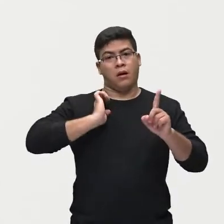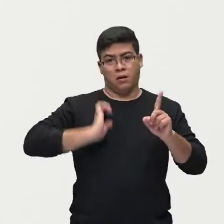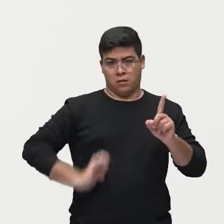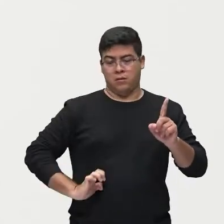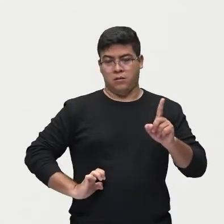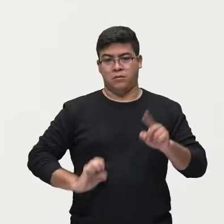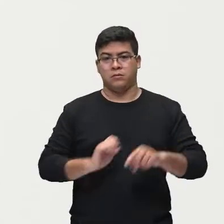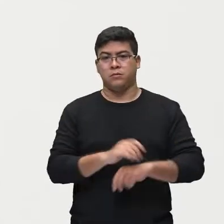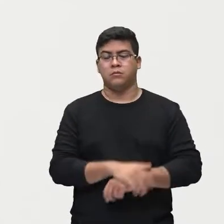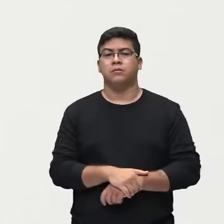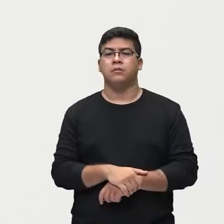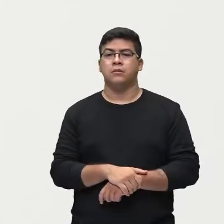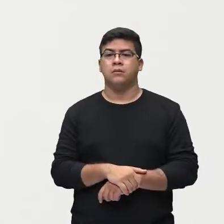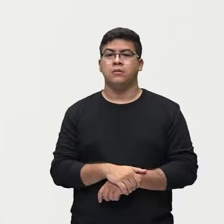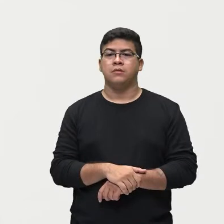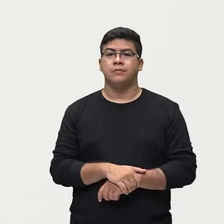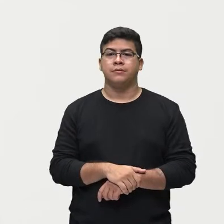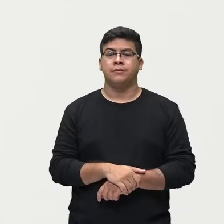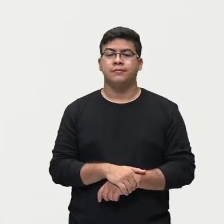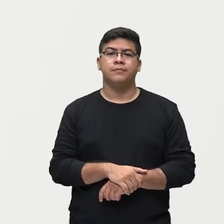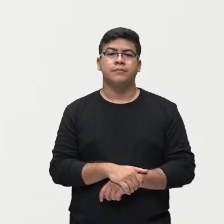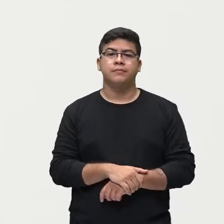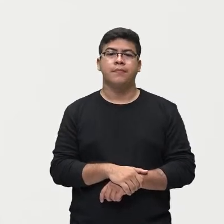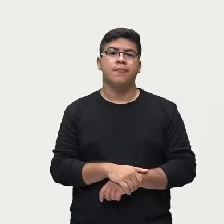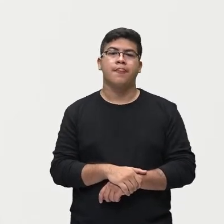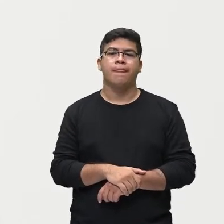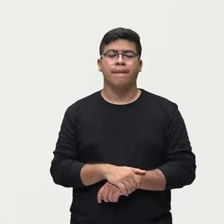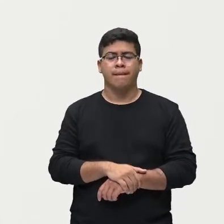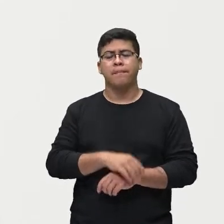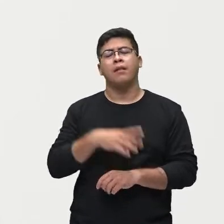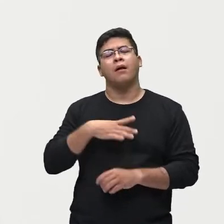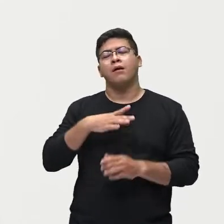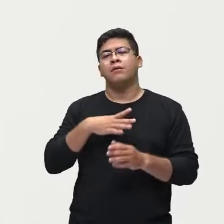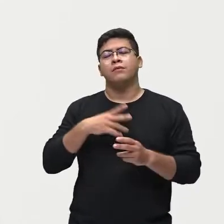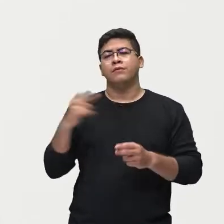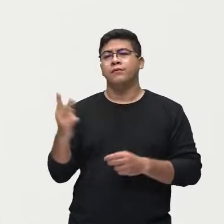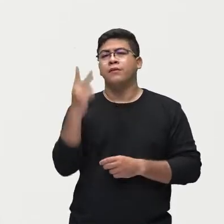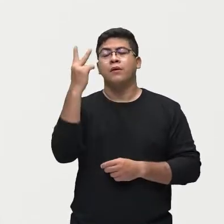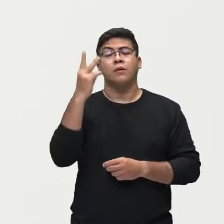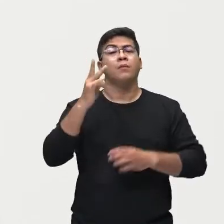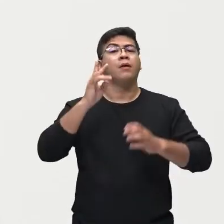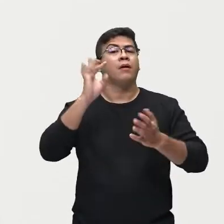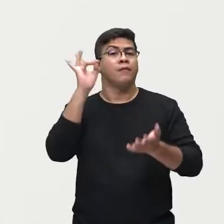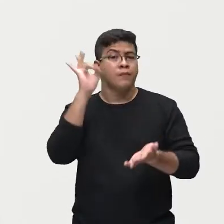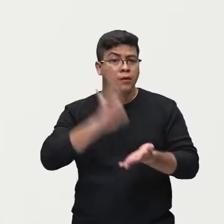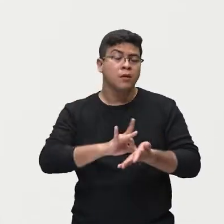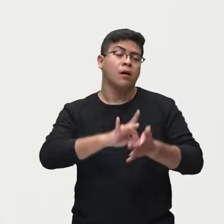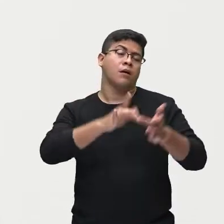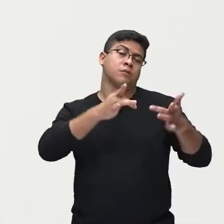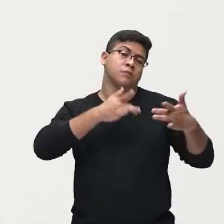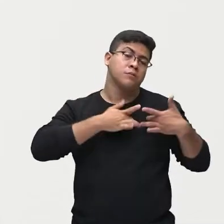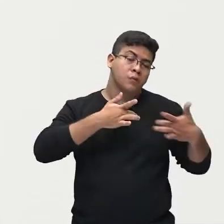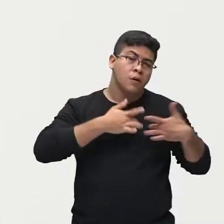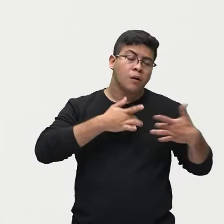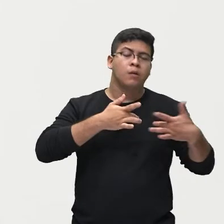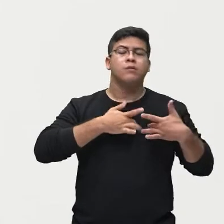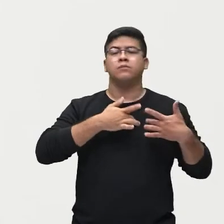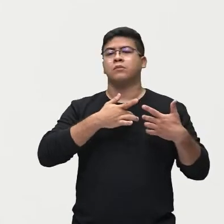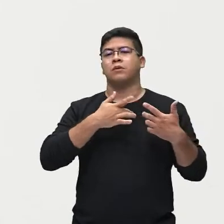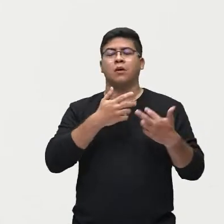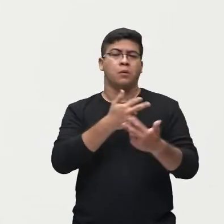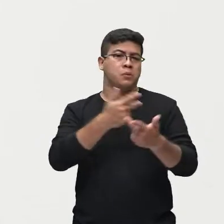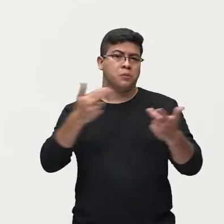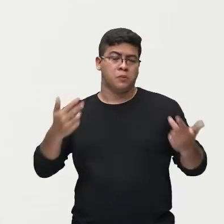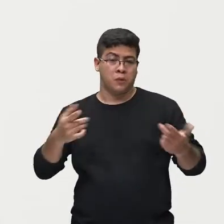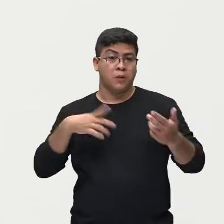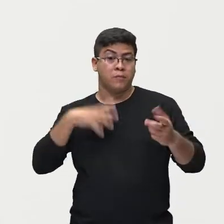Ok? Valores como a verdade, como a honestidade, a solidariedade, tantos valores que